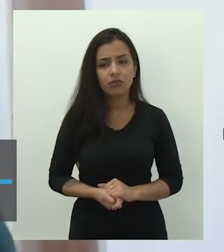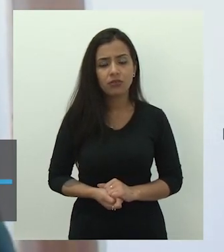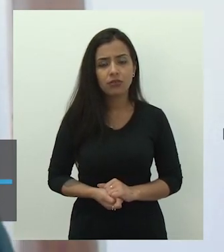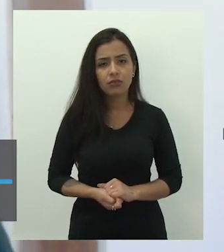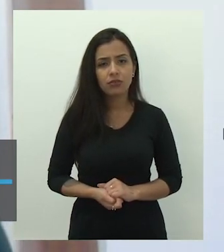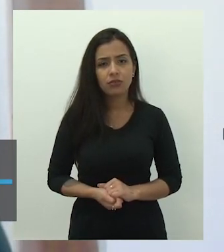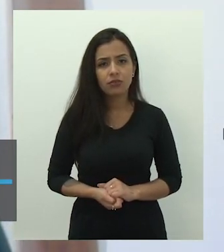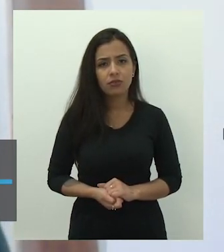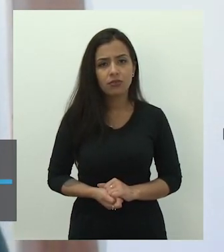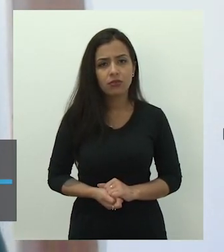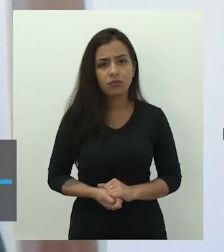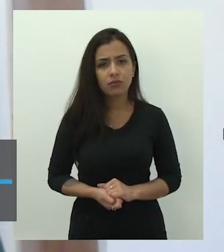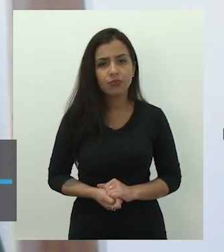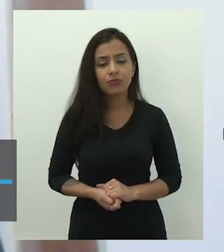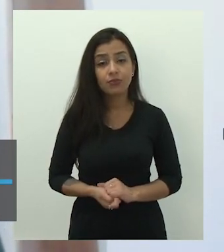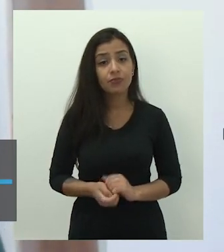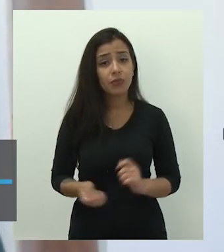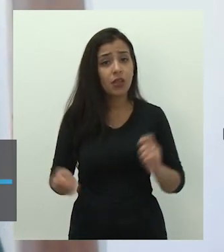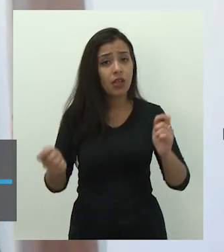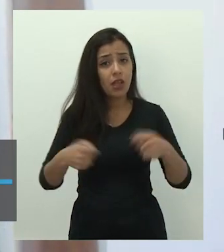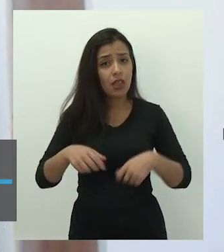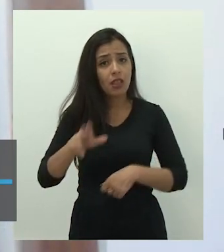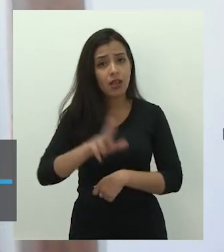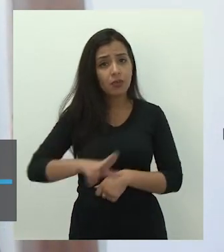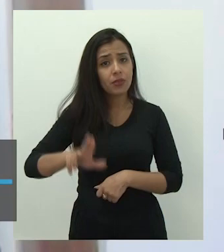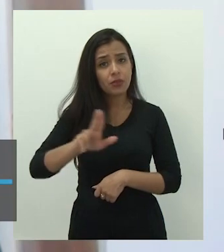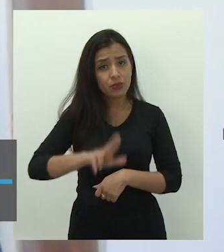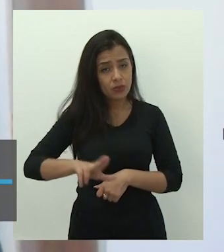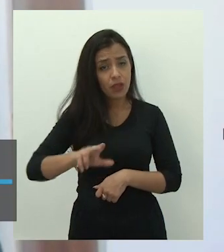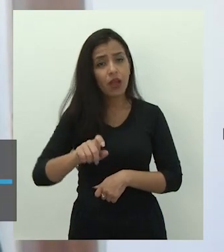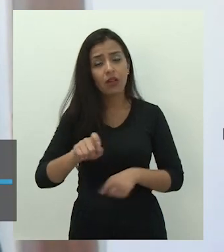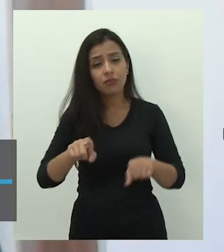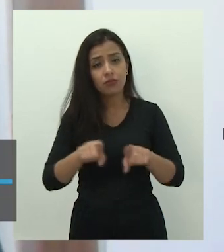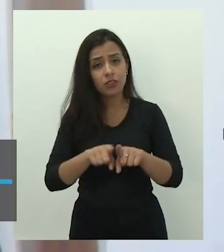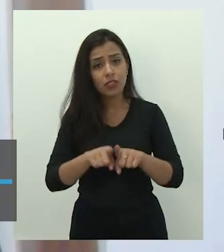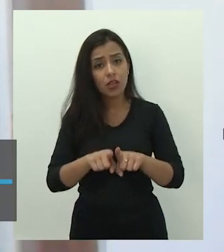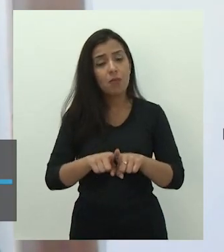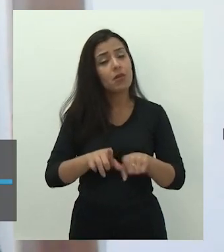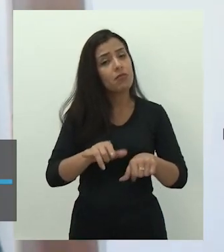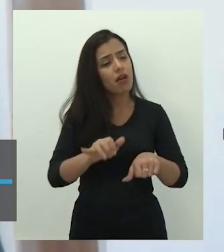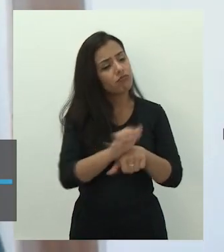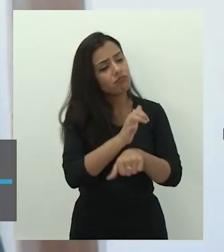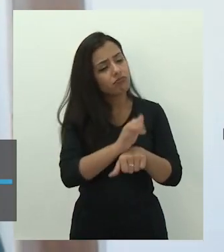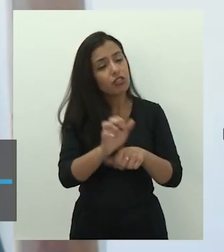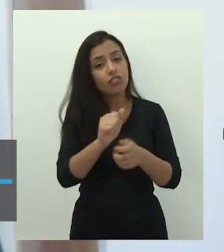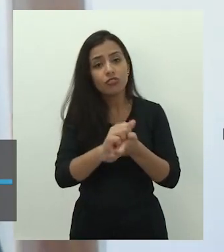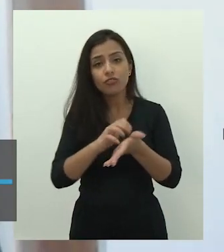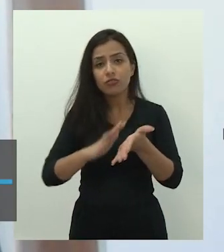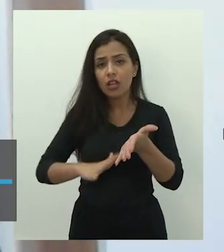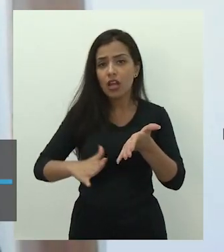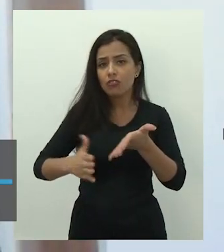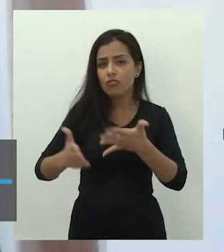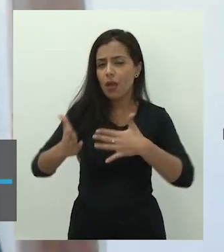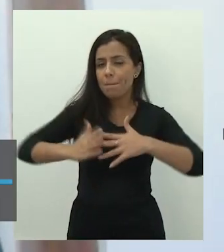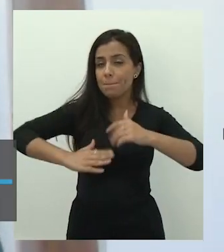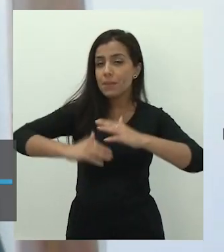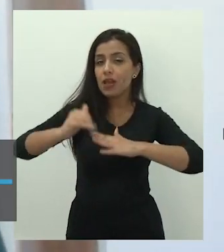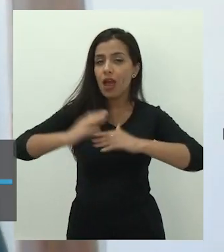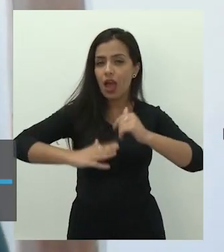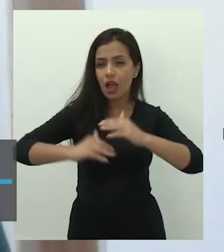que essas atividades também podem se desdobrar em exercícios práticos, né? Com materiais que se aproximem